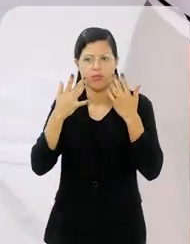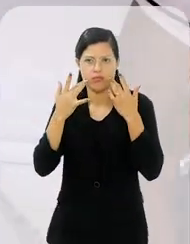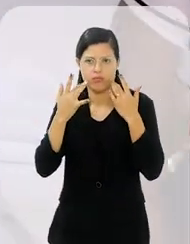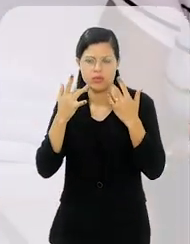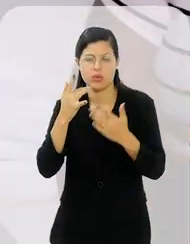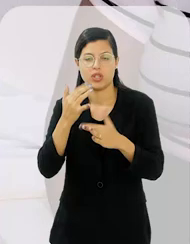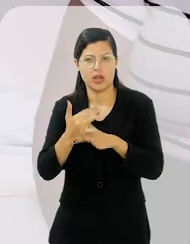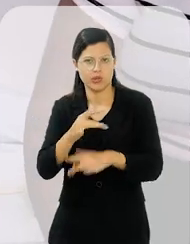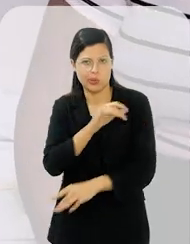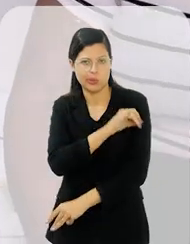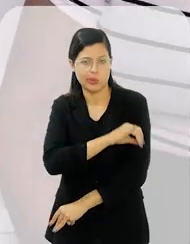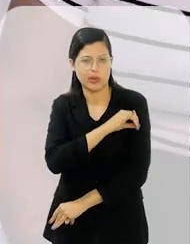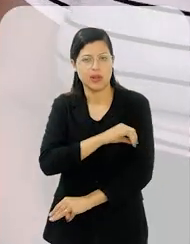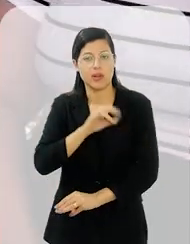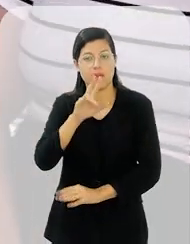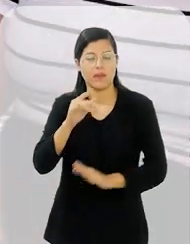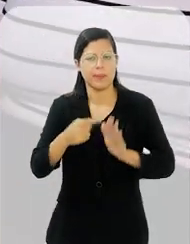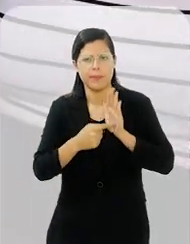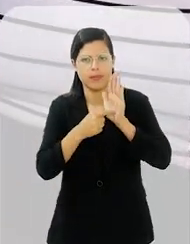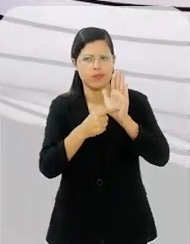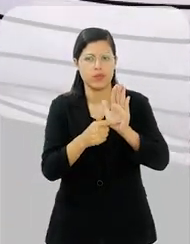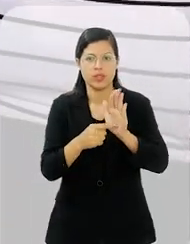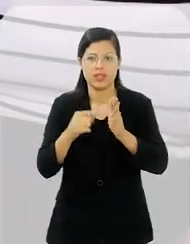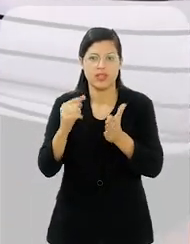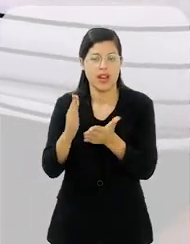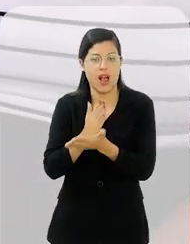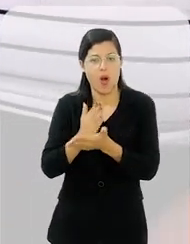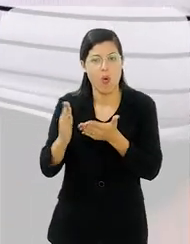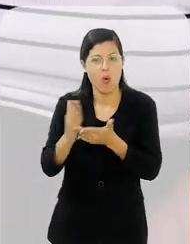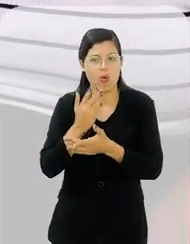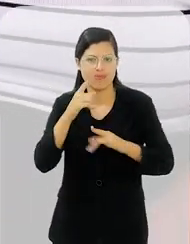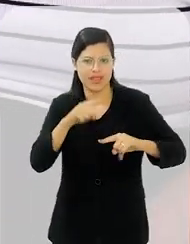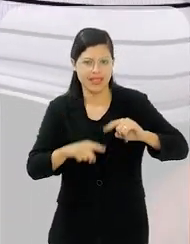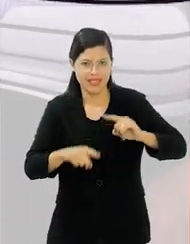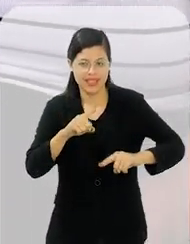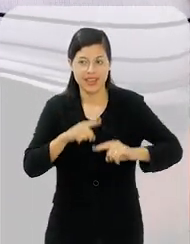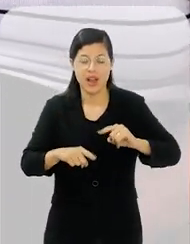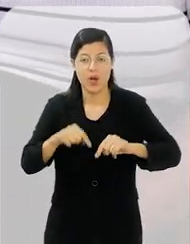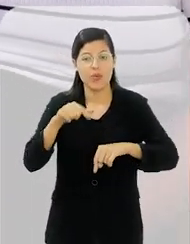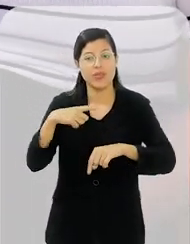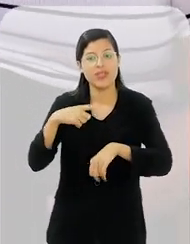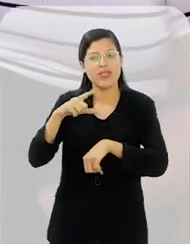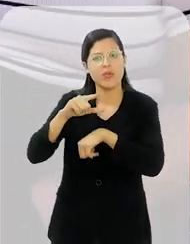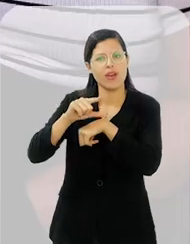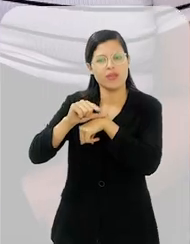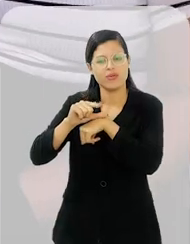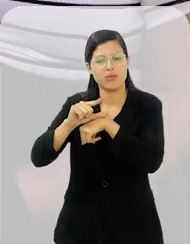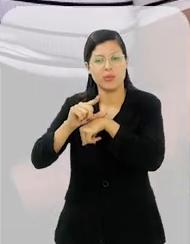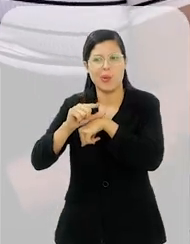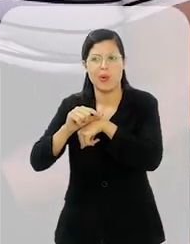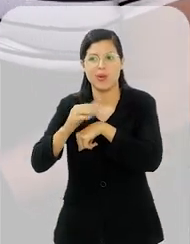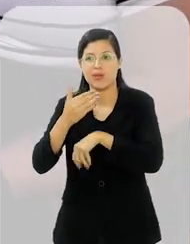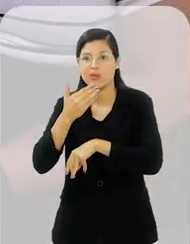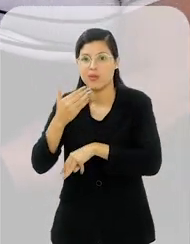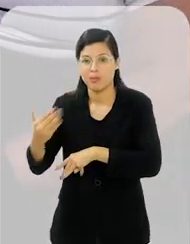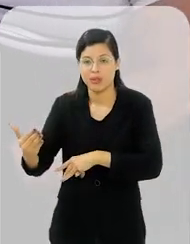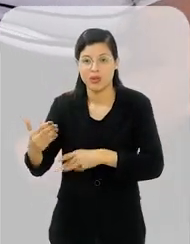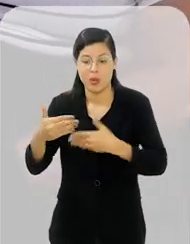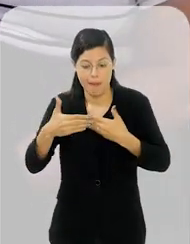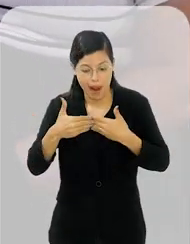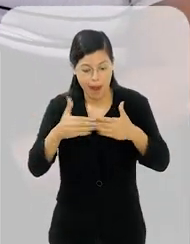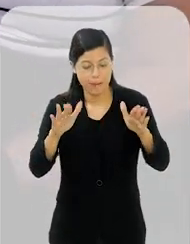Teatro Municipal. E ela vai apresentar algumas peças para a gente, entre elas esse relógio aqui que foi encomendado